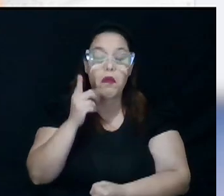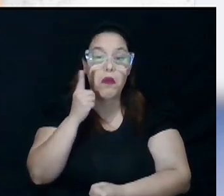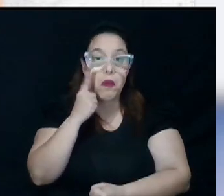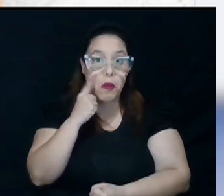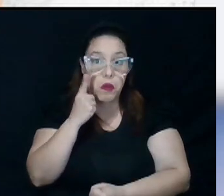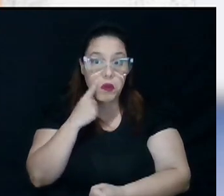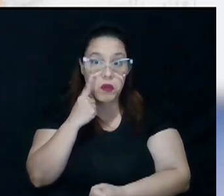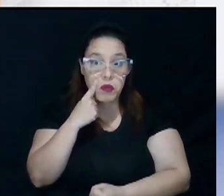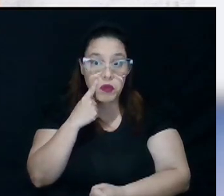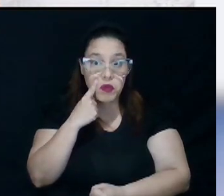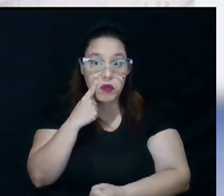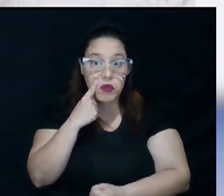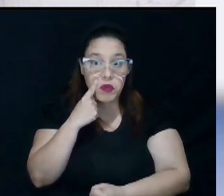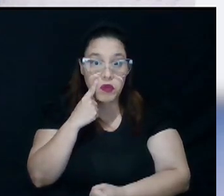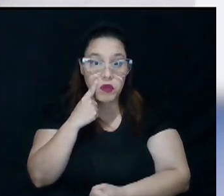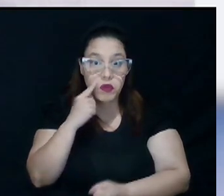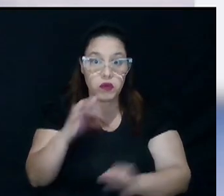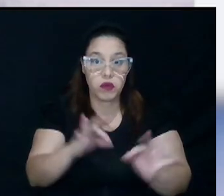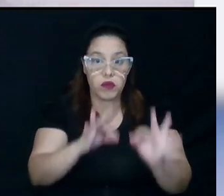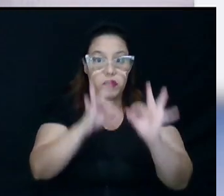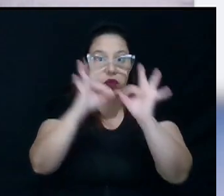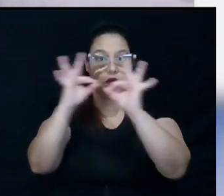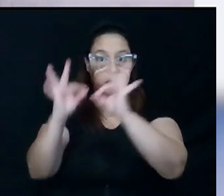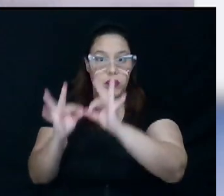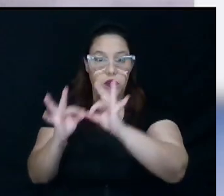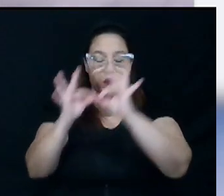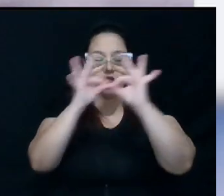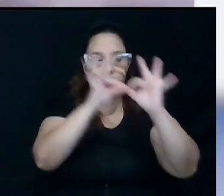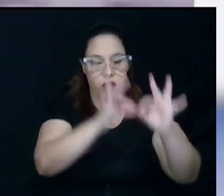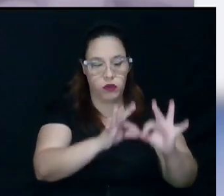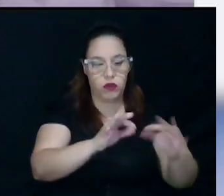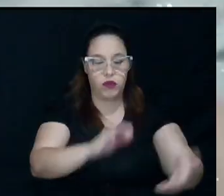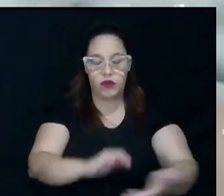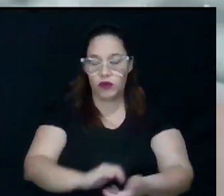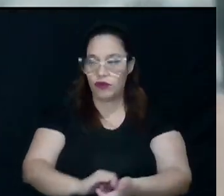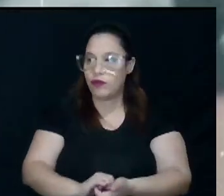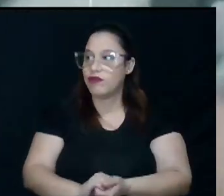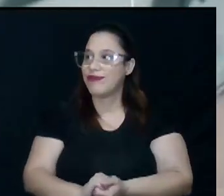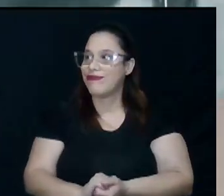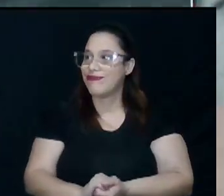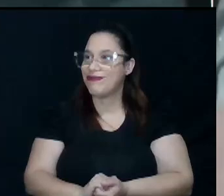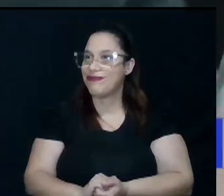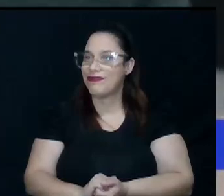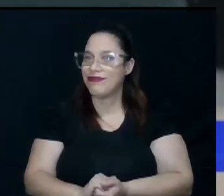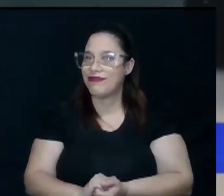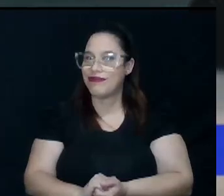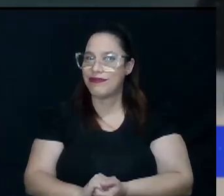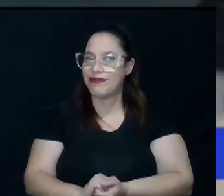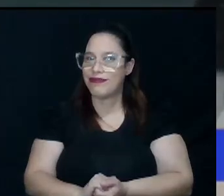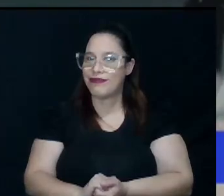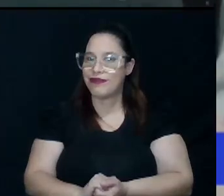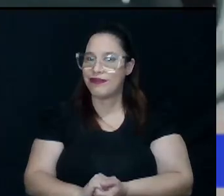acompanhando o site e as páginas da instituição nas redes sociais.